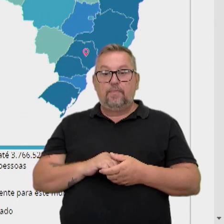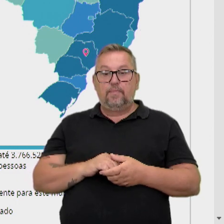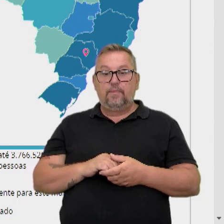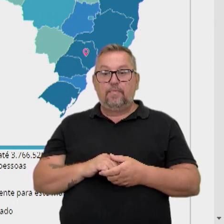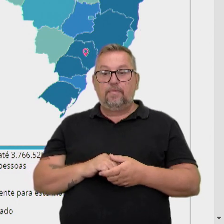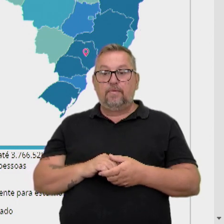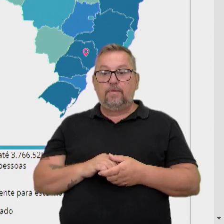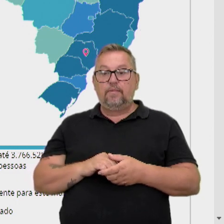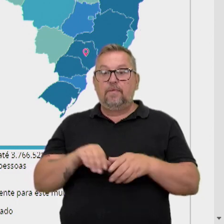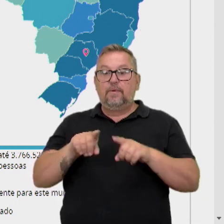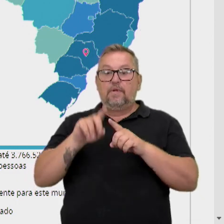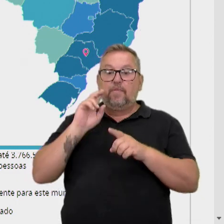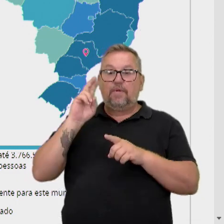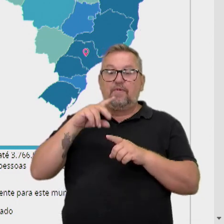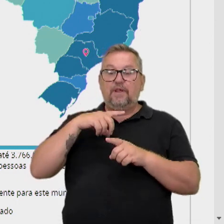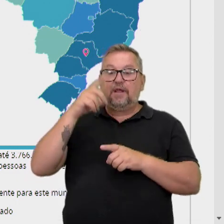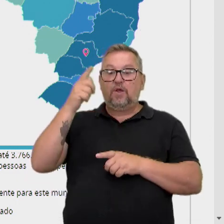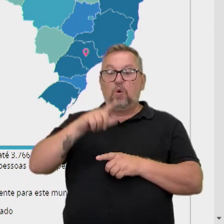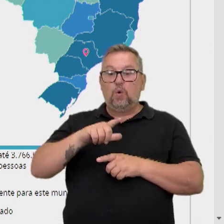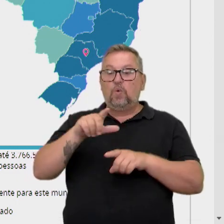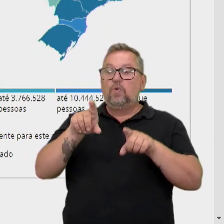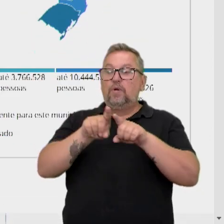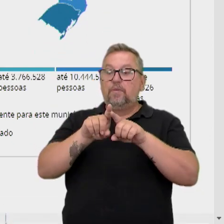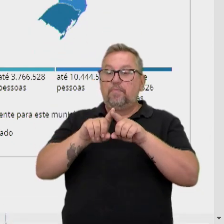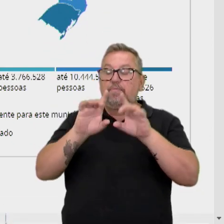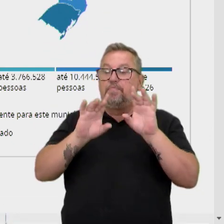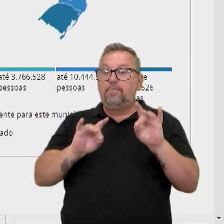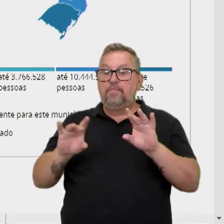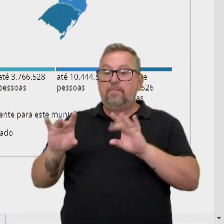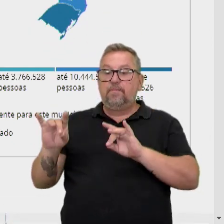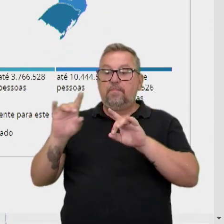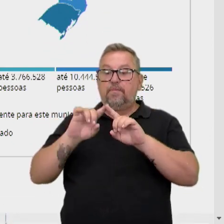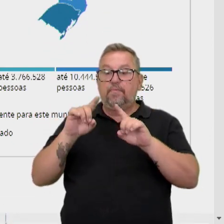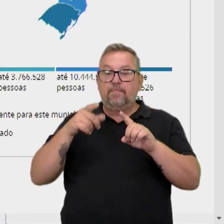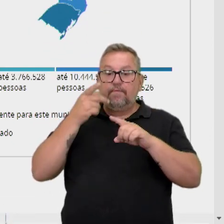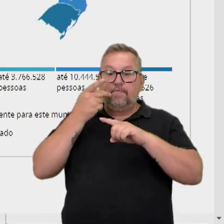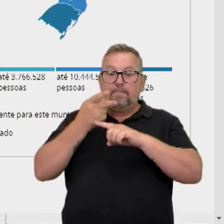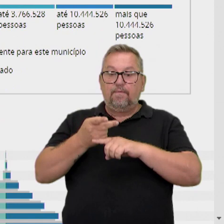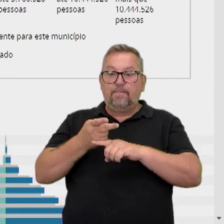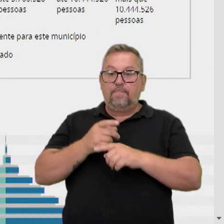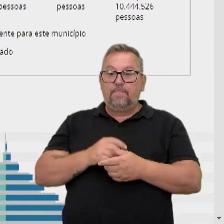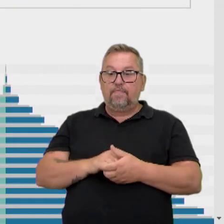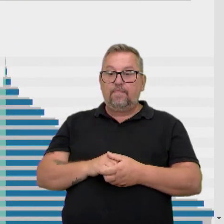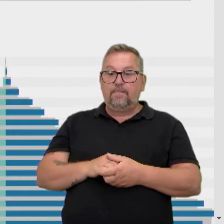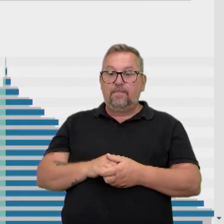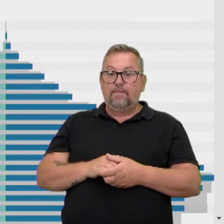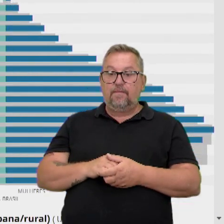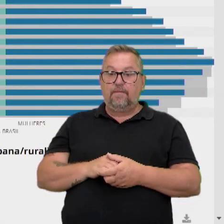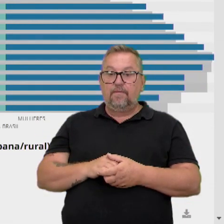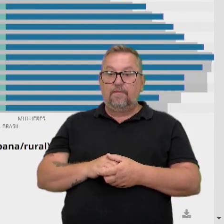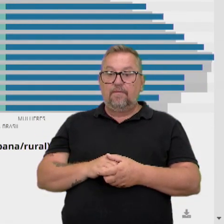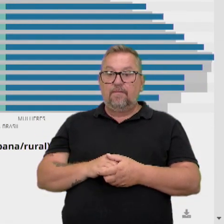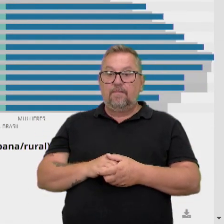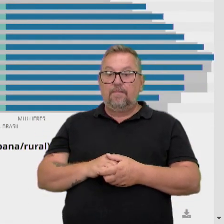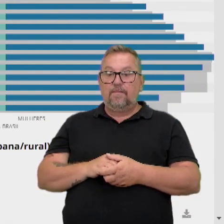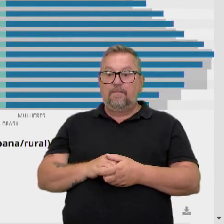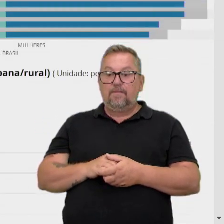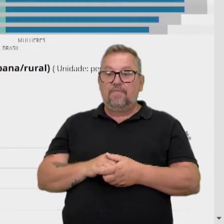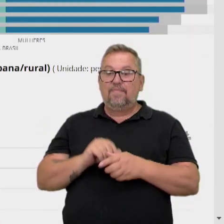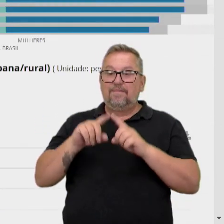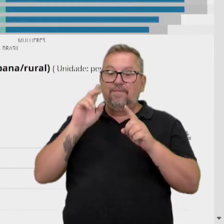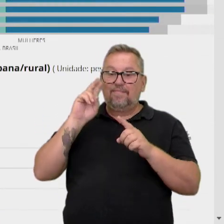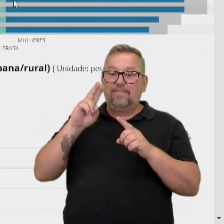acessar o ranking. Então, vejo que tem outros links aí que podem ser acessados. Vou dar uma baixadinha, ele mostra aqui a